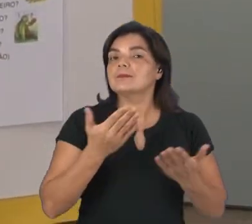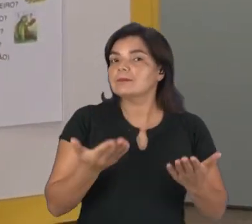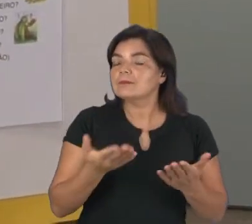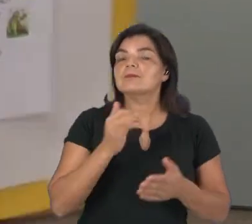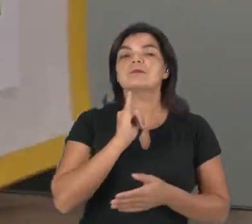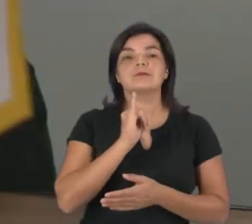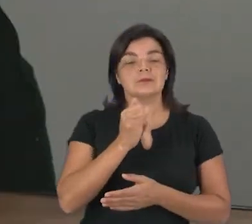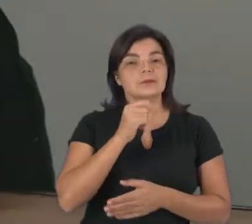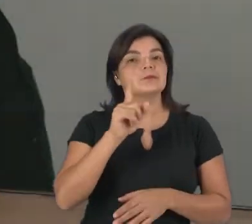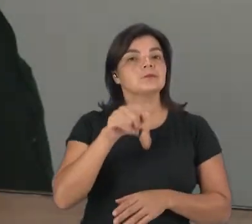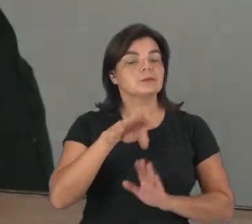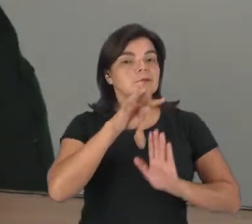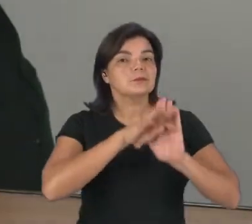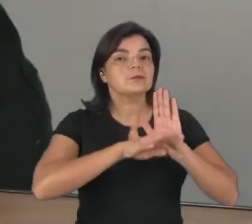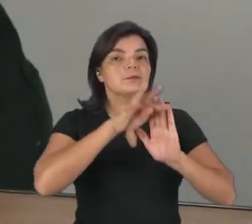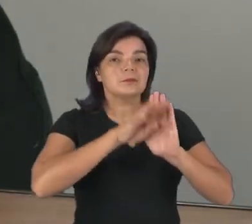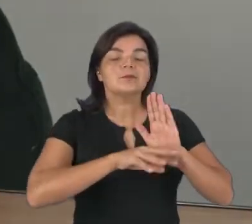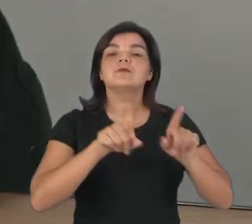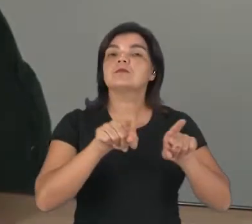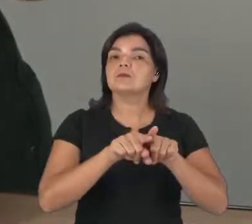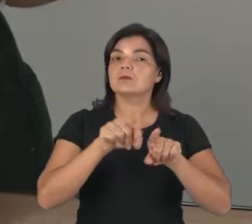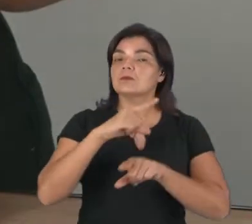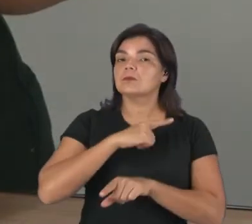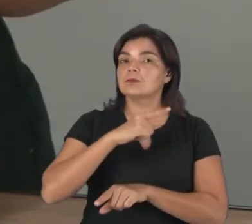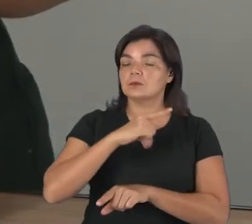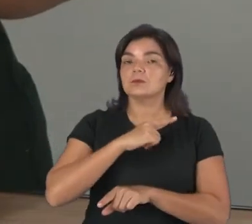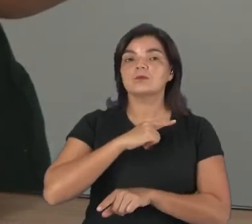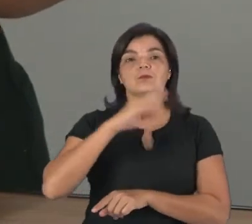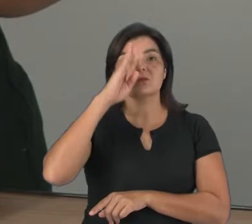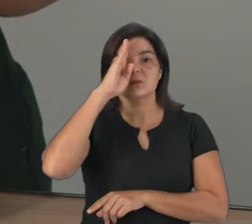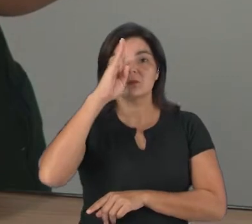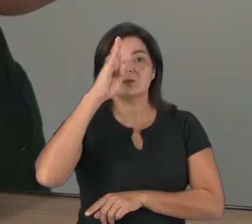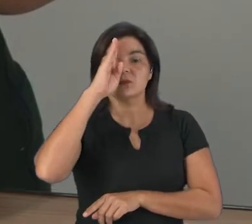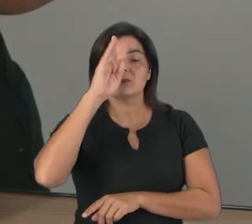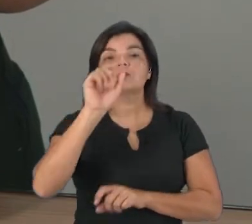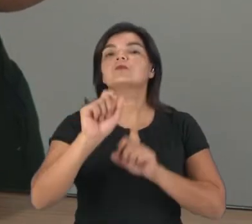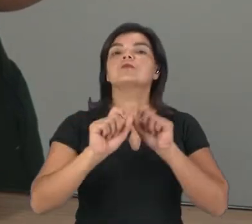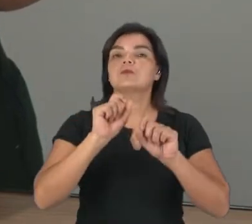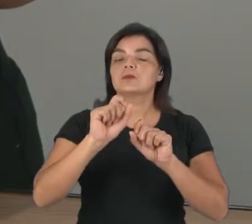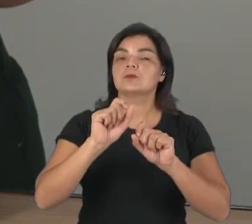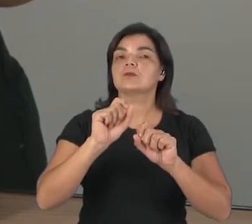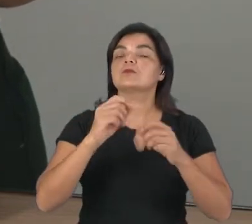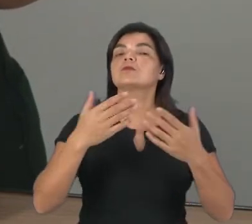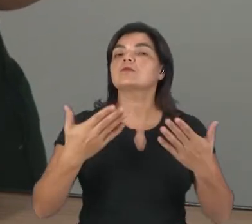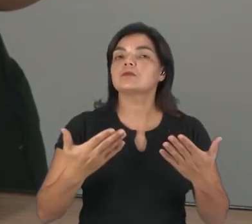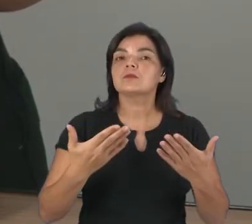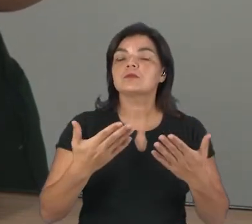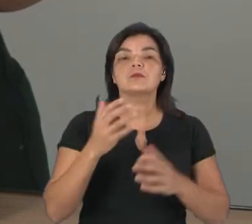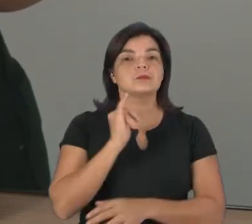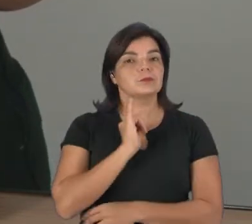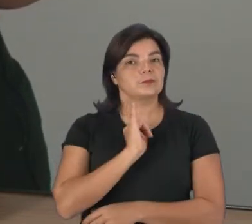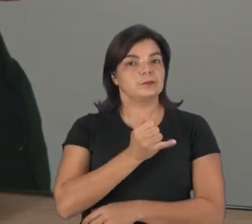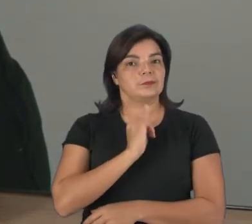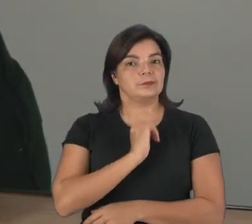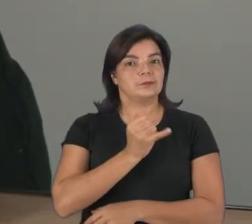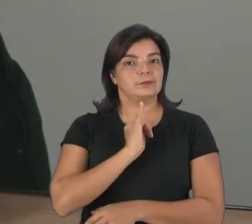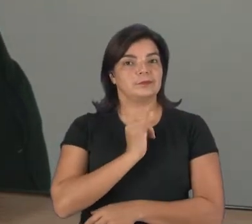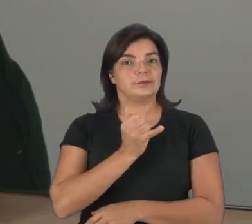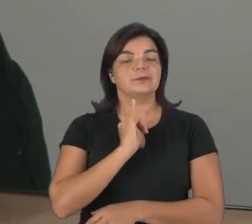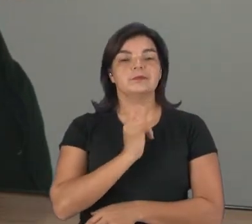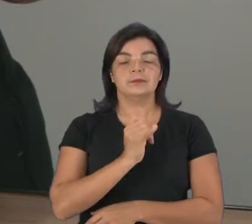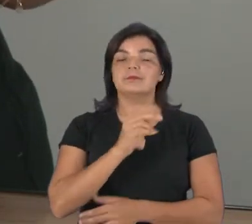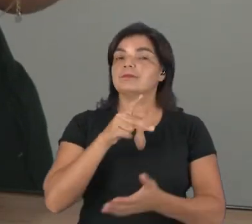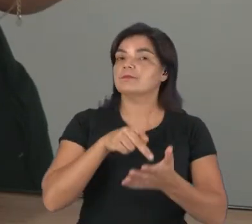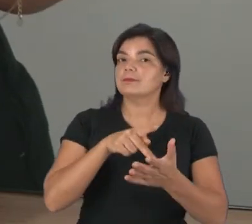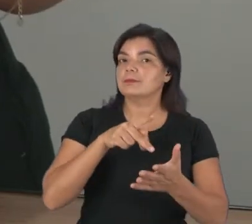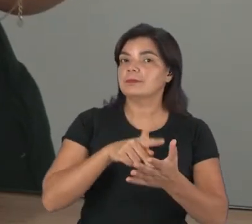notícia também é um tipo de texto que ela tem a sua principal finalidade informar.